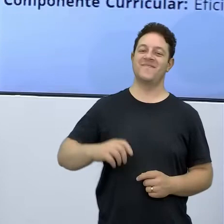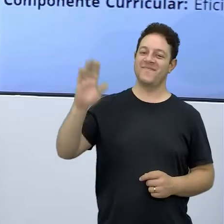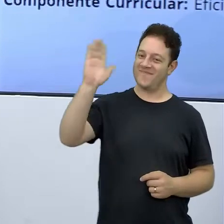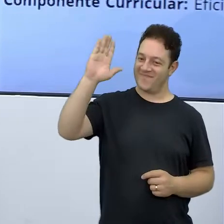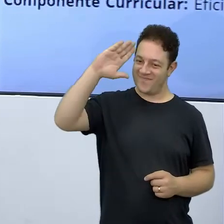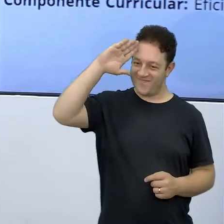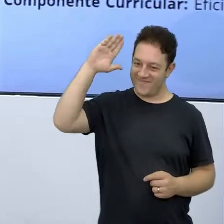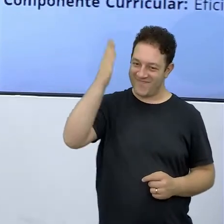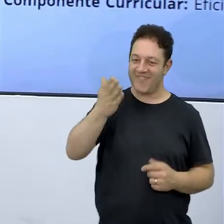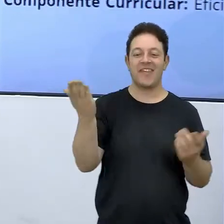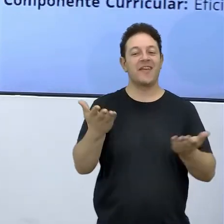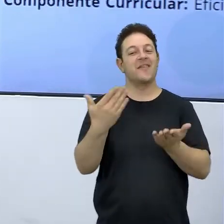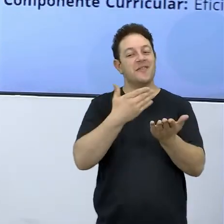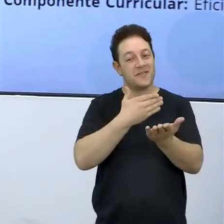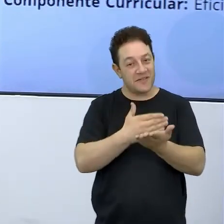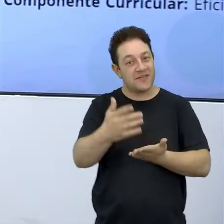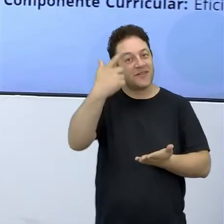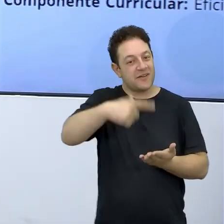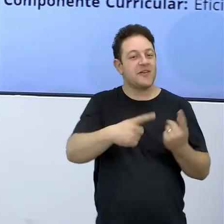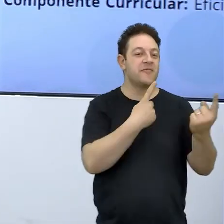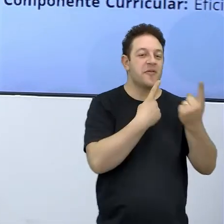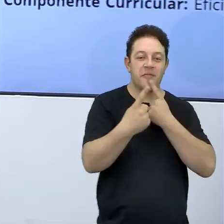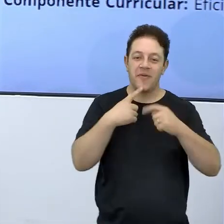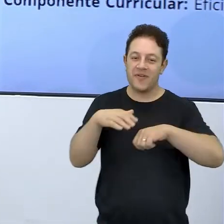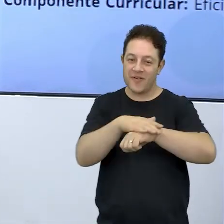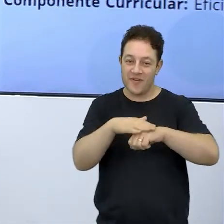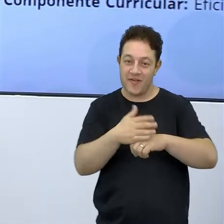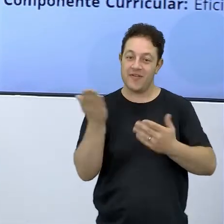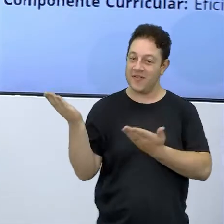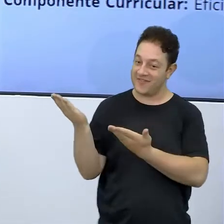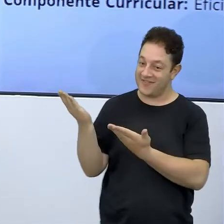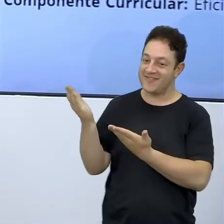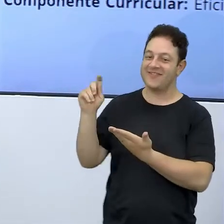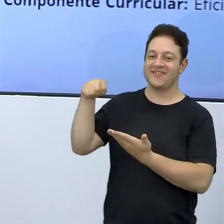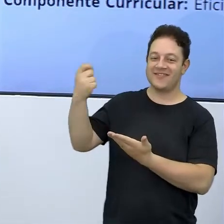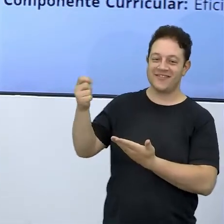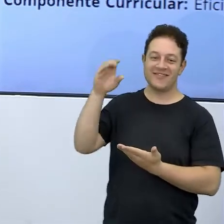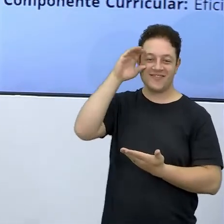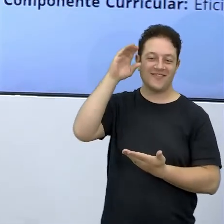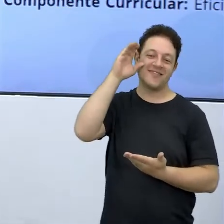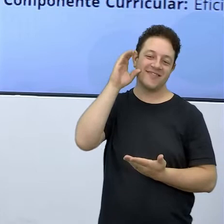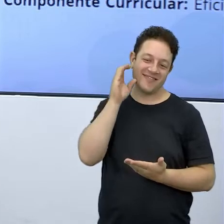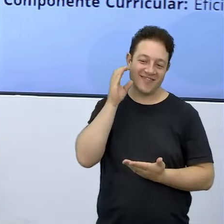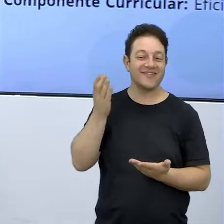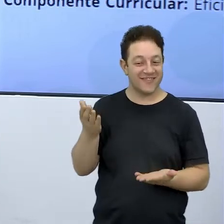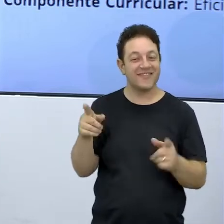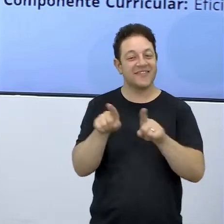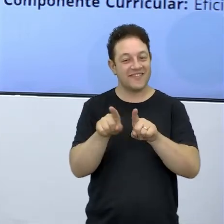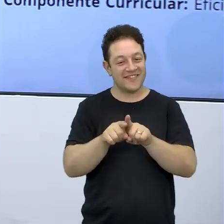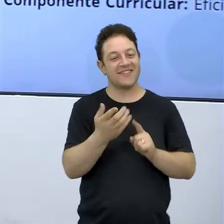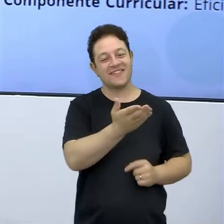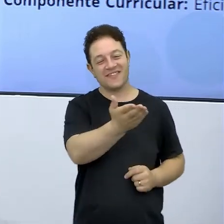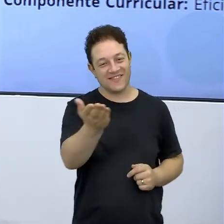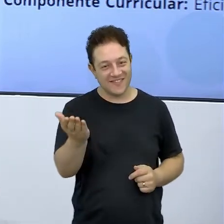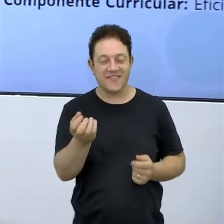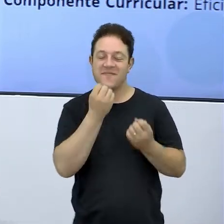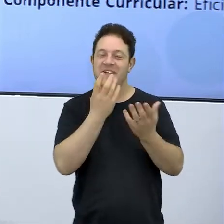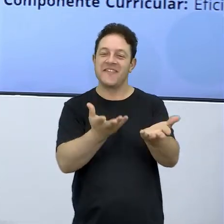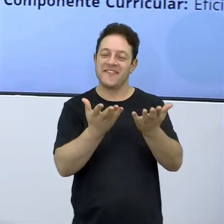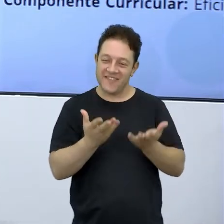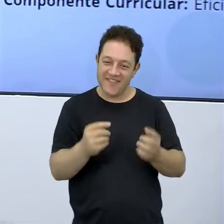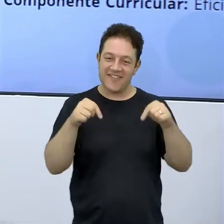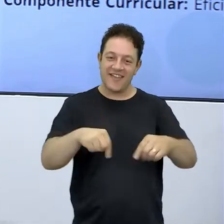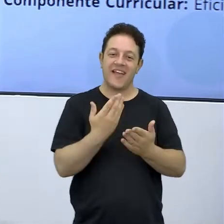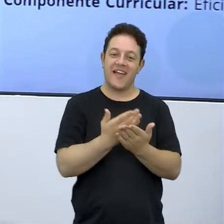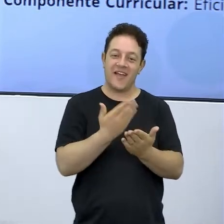É isso aí, tá começando aí mais uma conversa nossa aqui, eu, professor Magno, e você aí, seja bem-vindo para mais uma